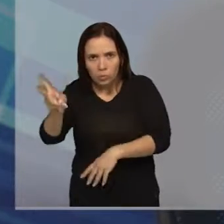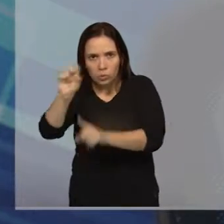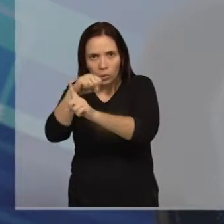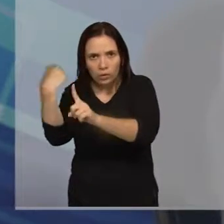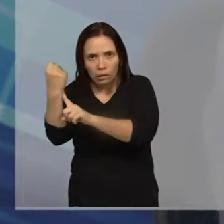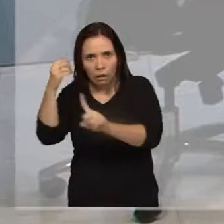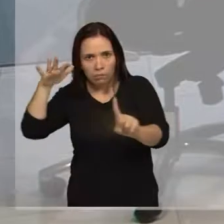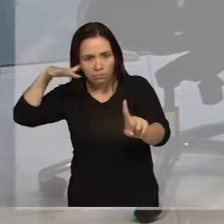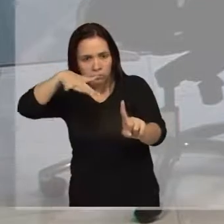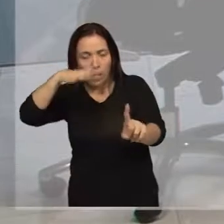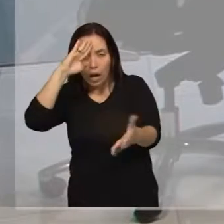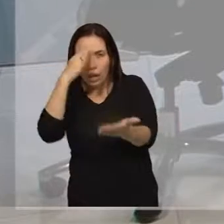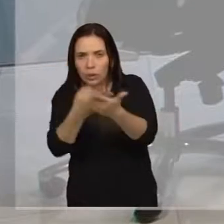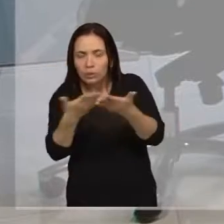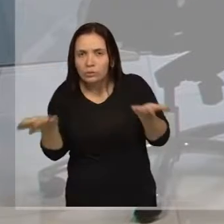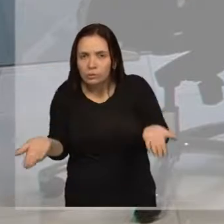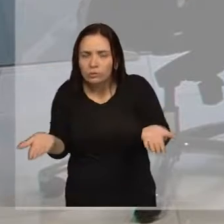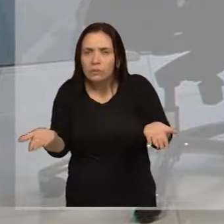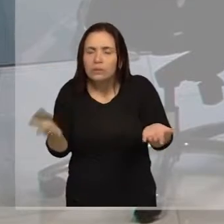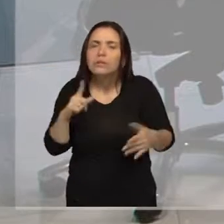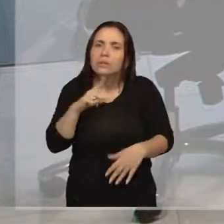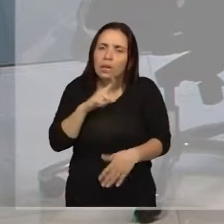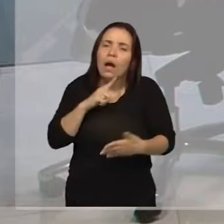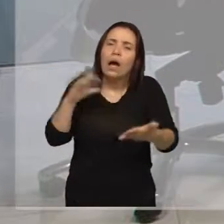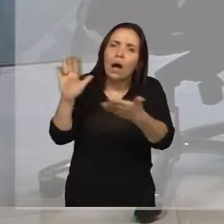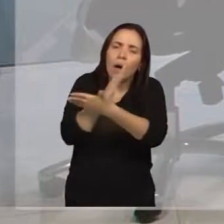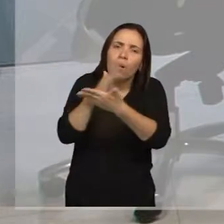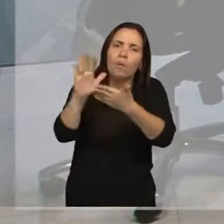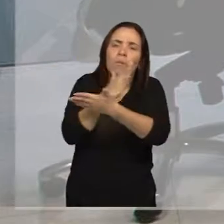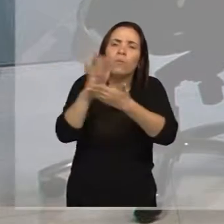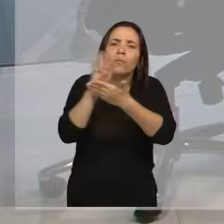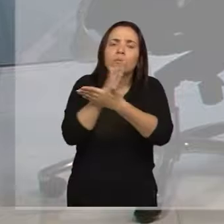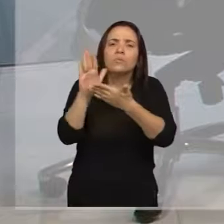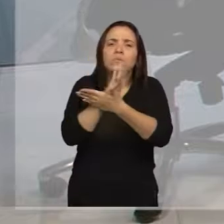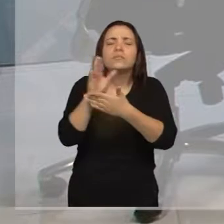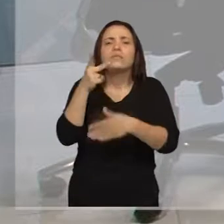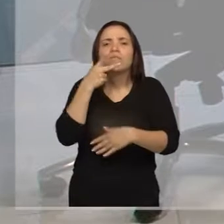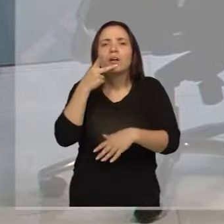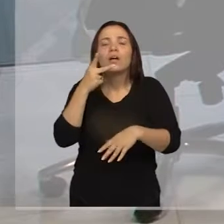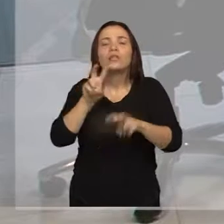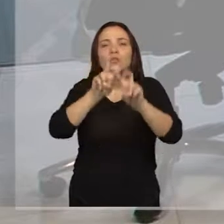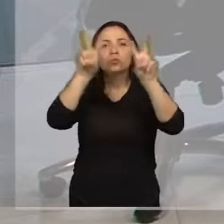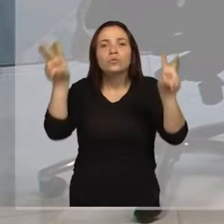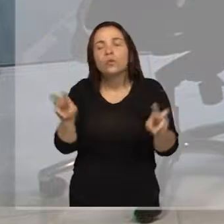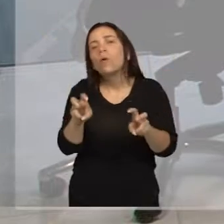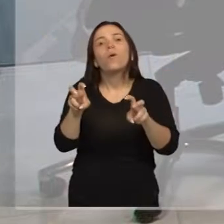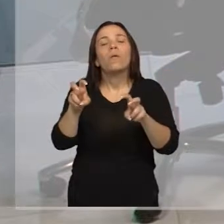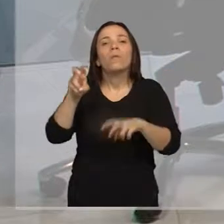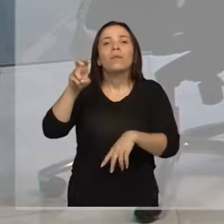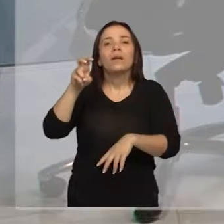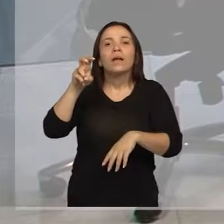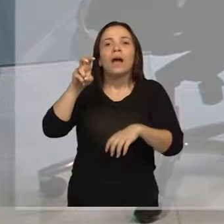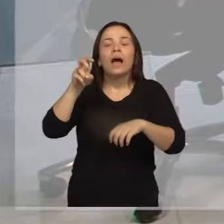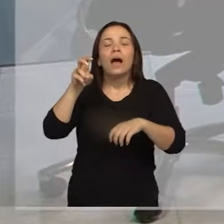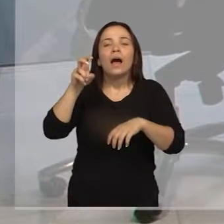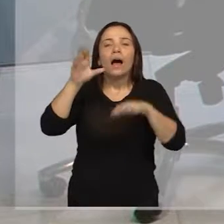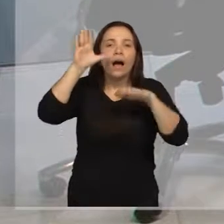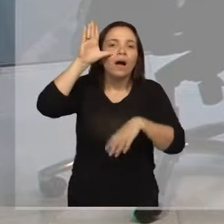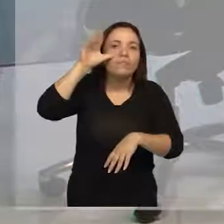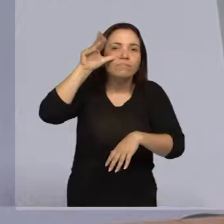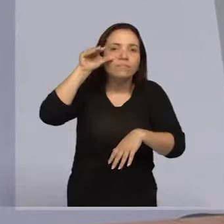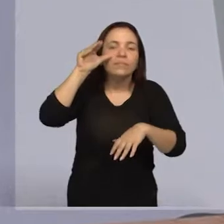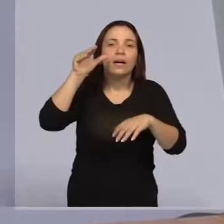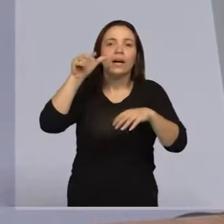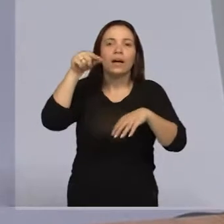legitimidade? E desconstruindo algo que já estava feito, como é a lei de acesso, algo que já tem aí uma